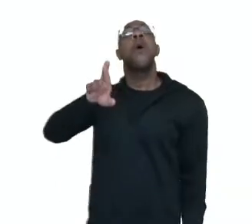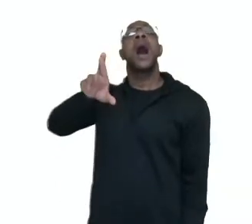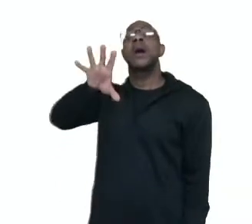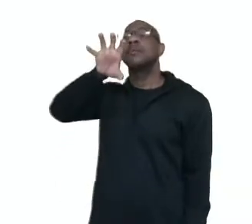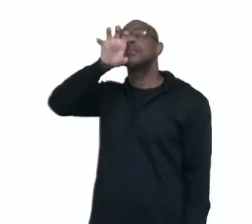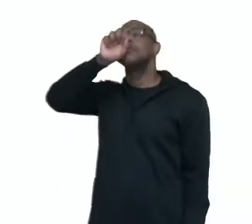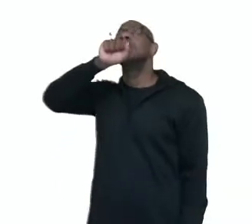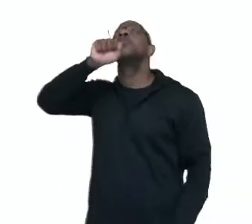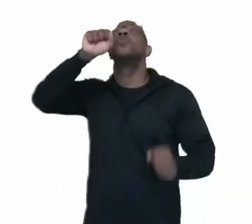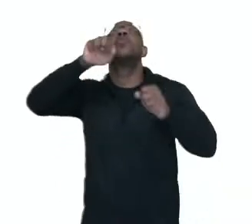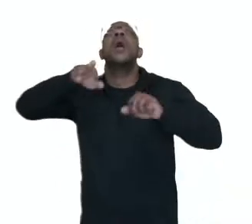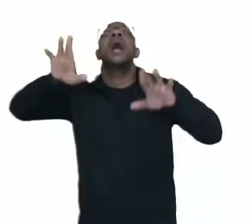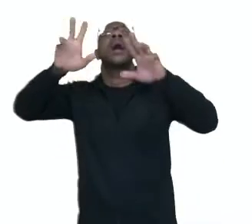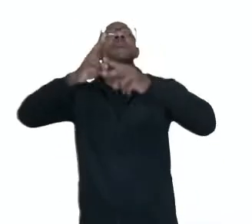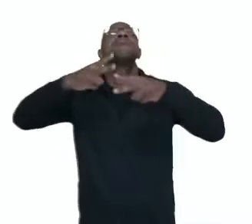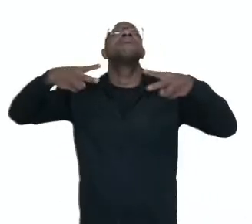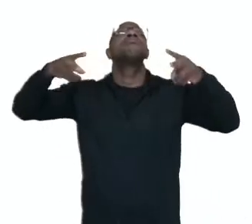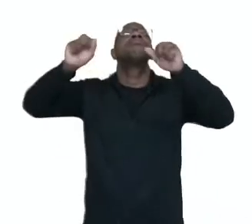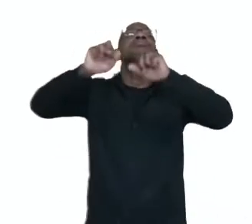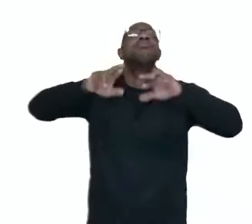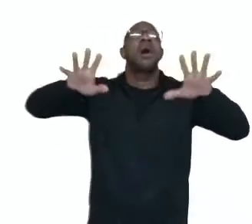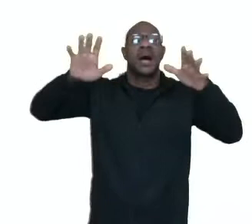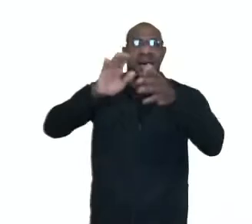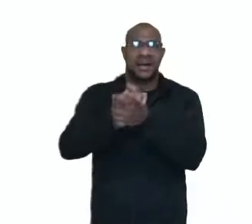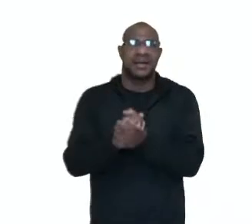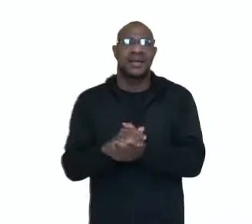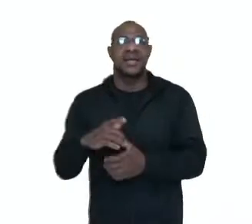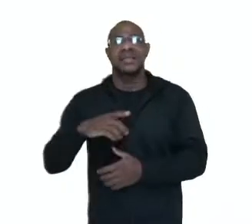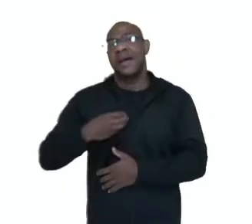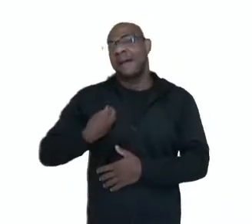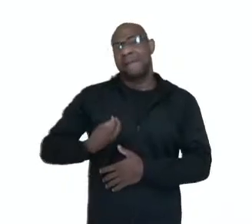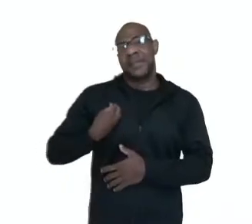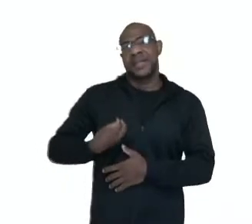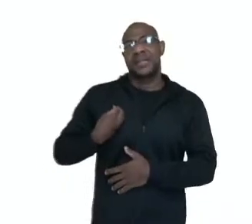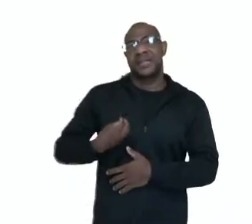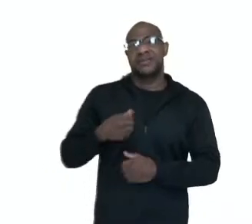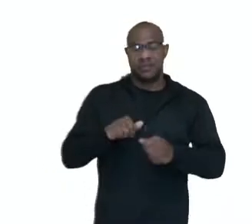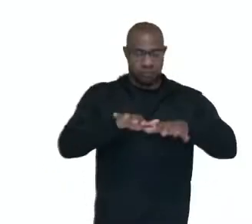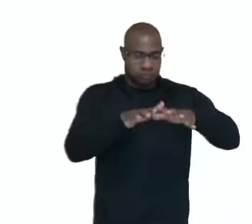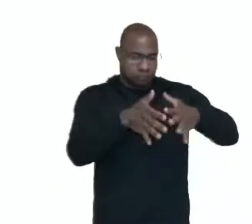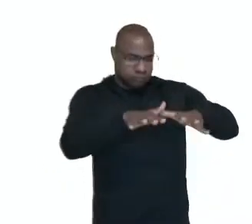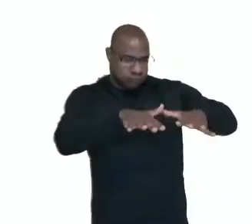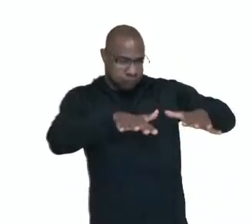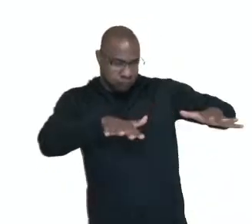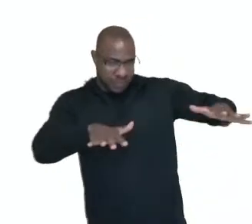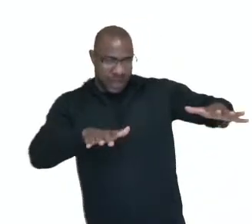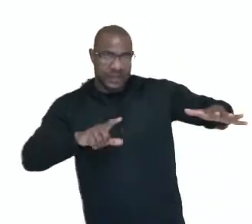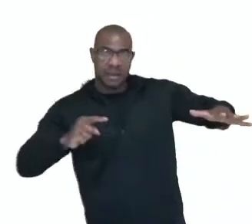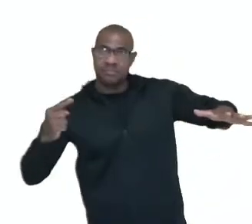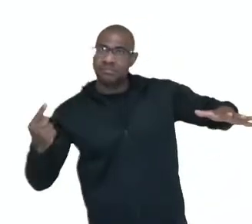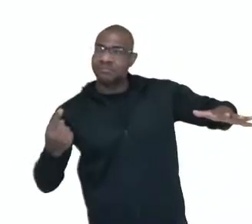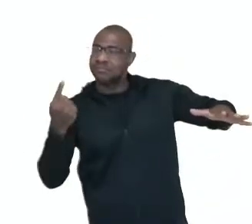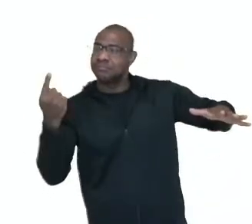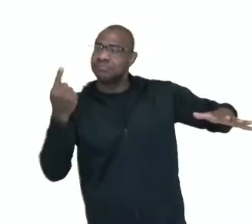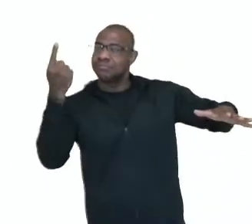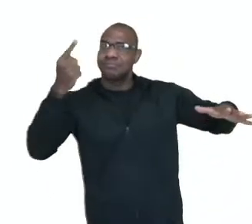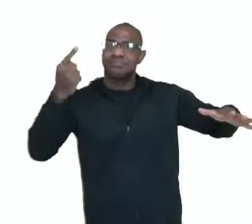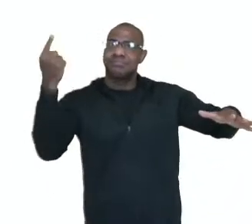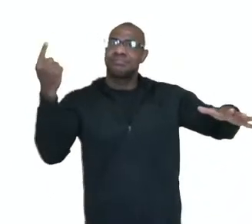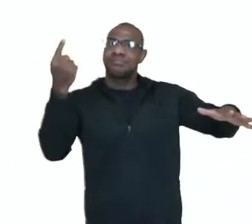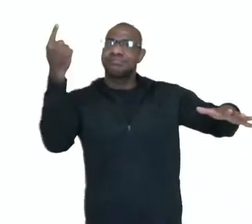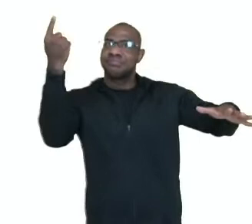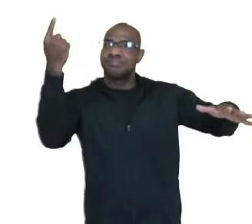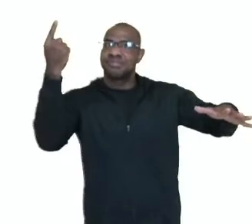né? Ele está presente desde o nível do mar até as altitudes, certo? De centenas